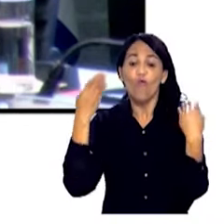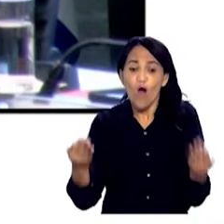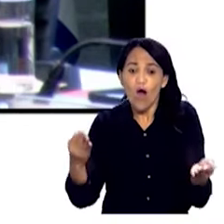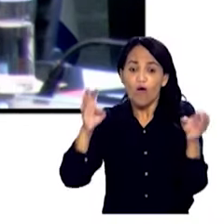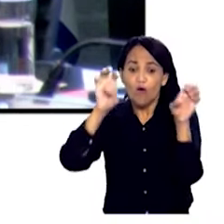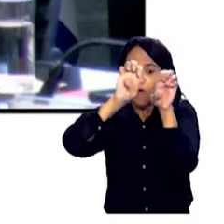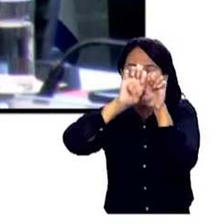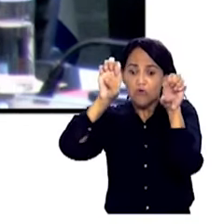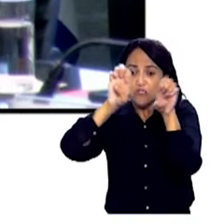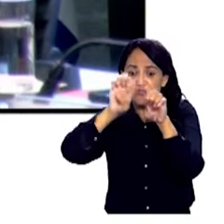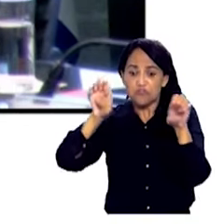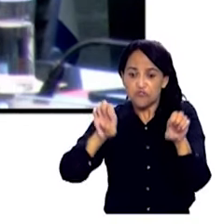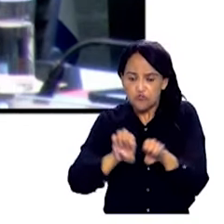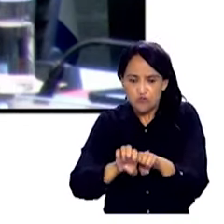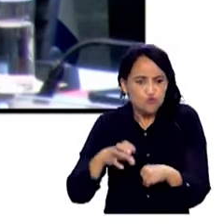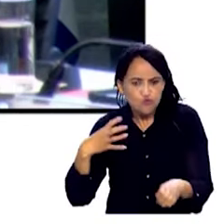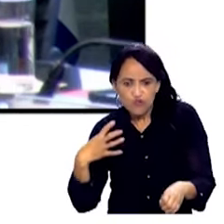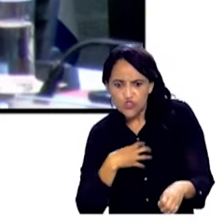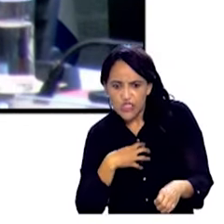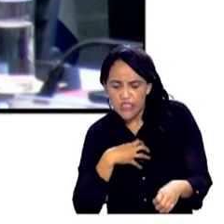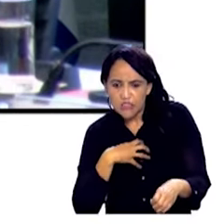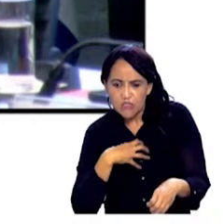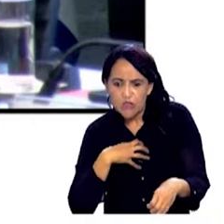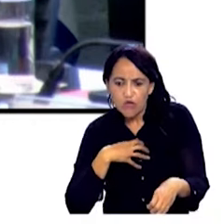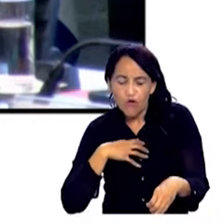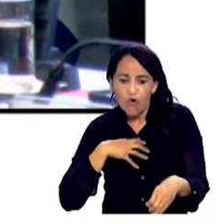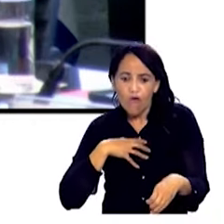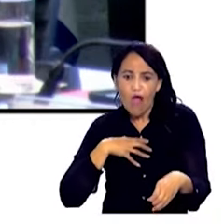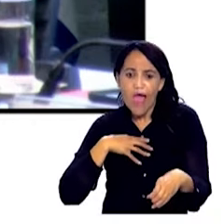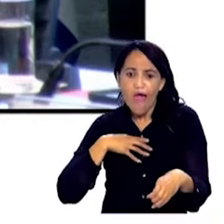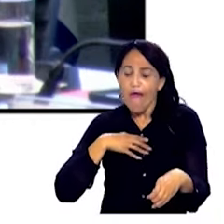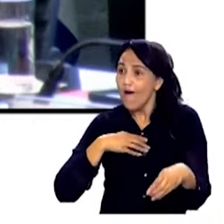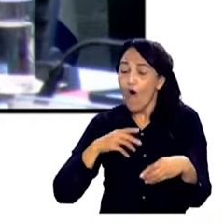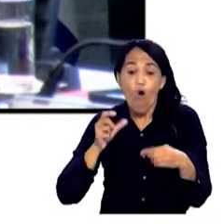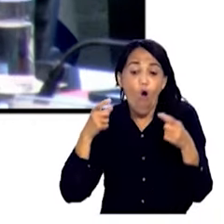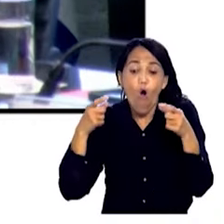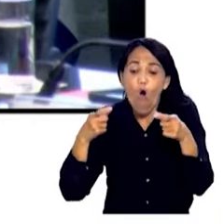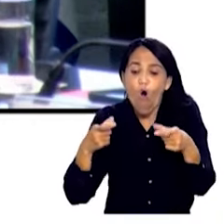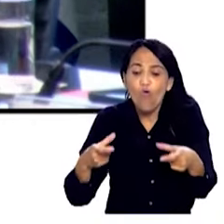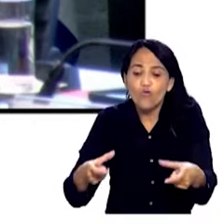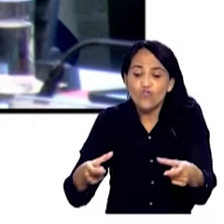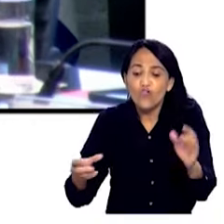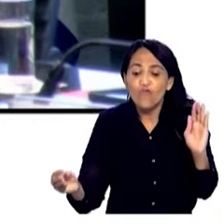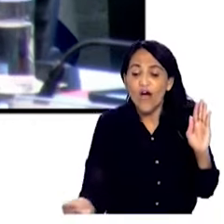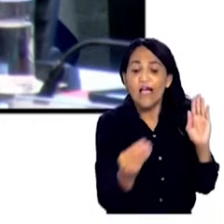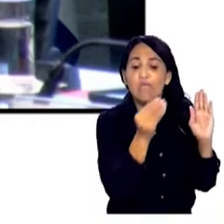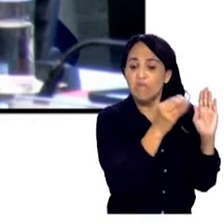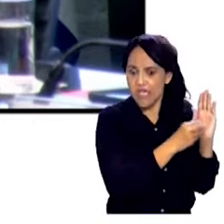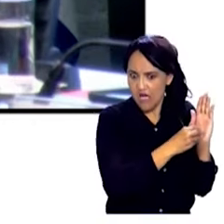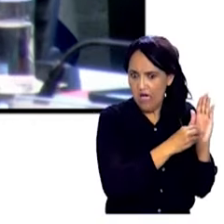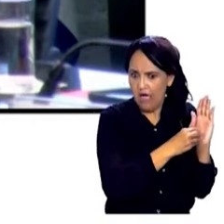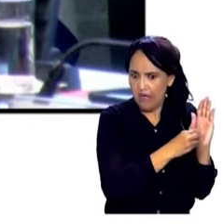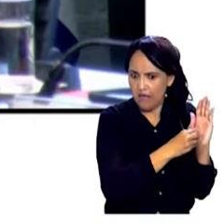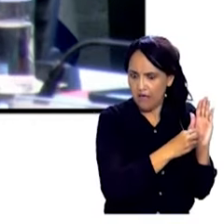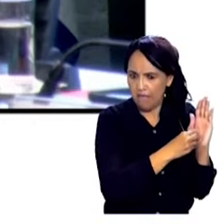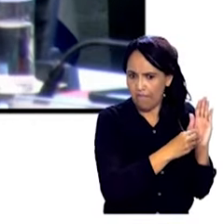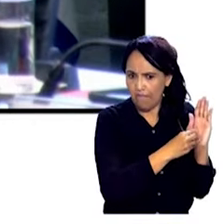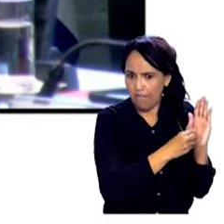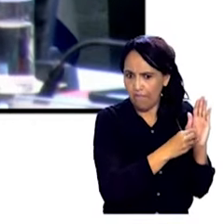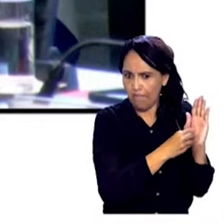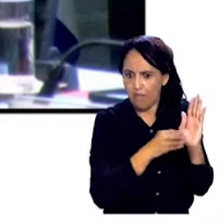os efeitos das decisões qualis são vinculantes Eu não vou usar o termo precedente